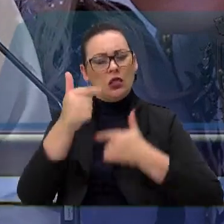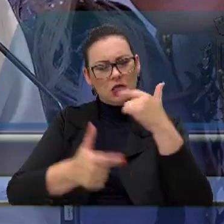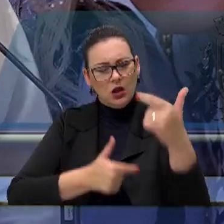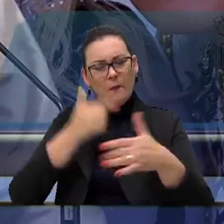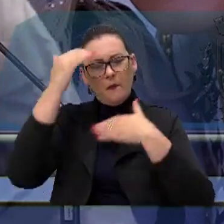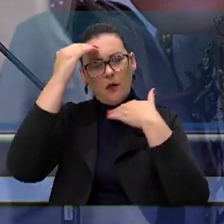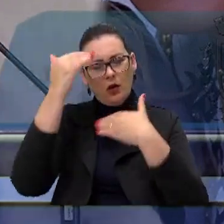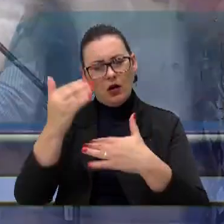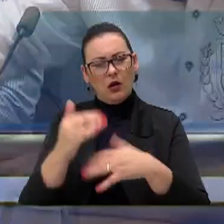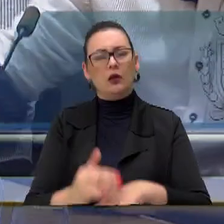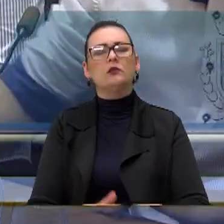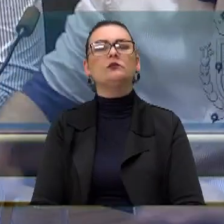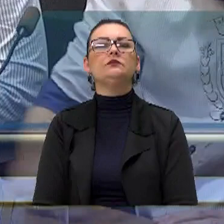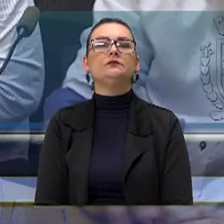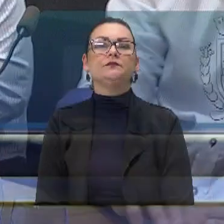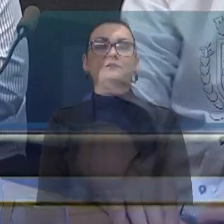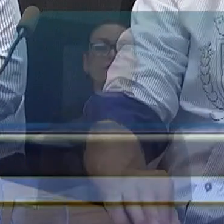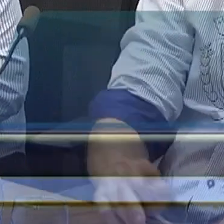trabalhar. Obrigado.